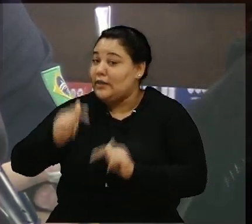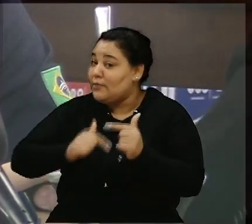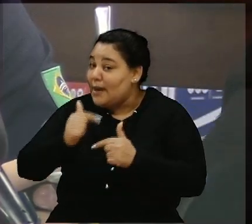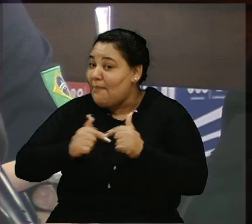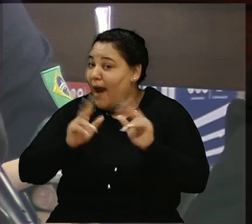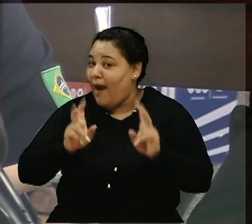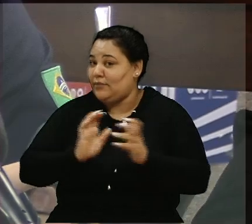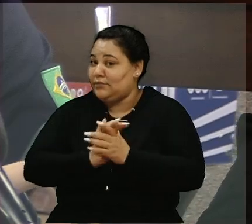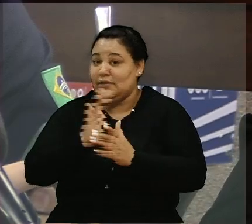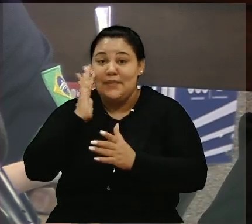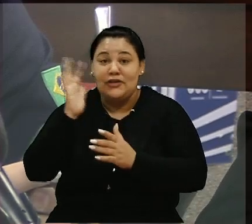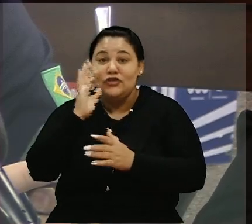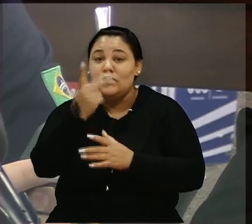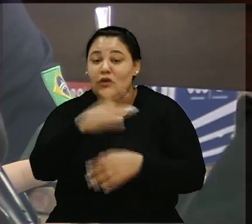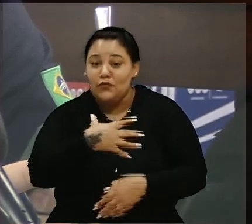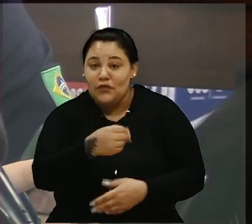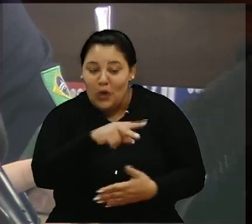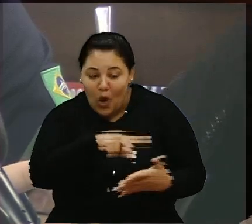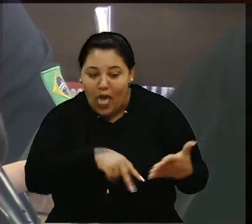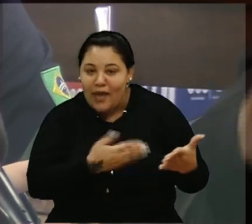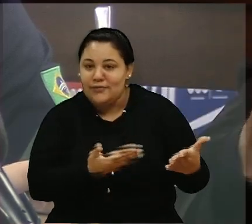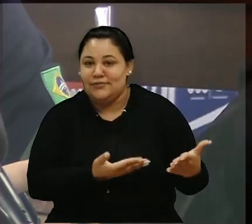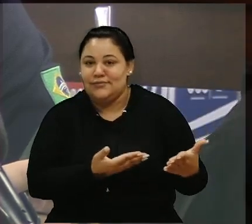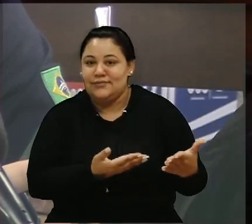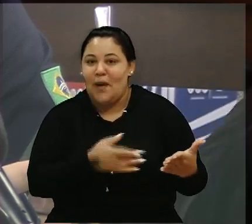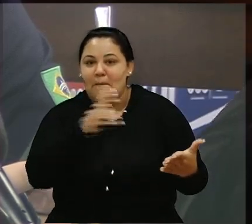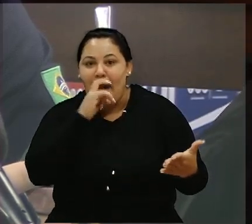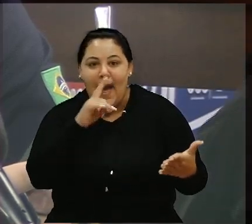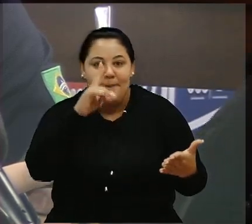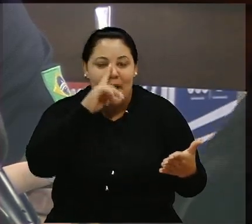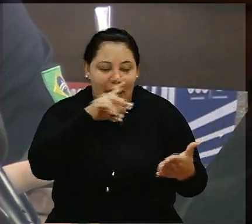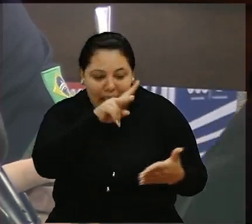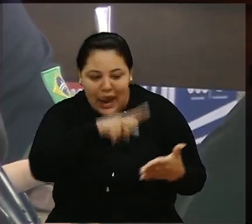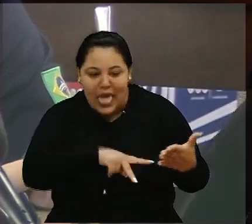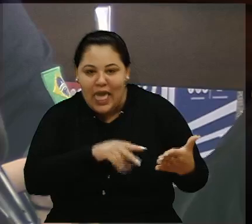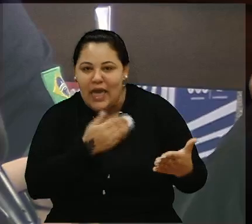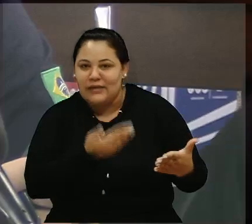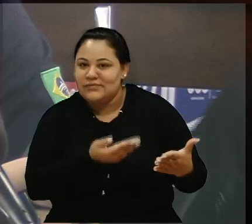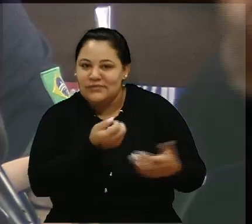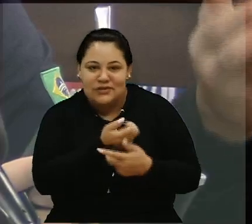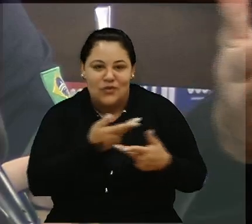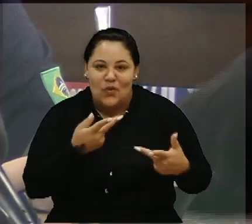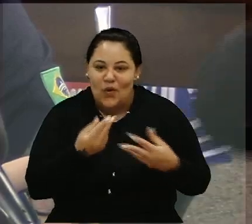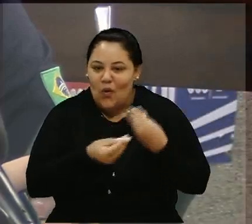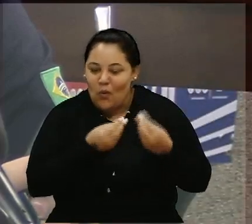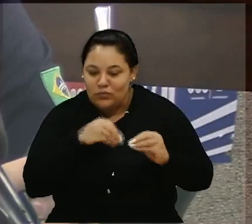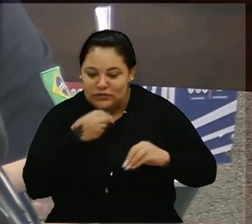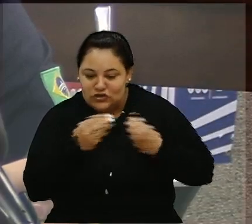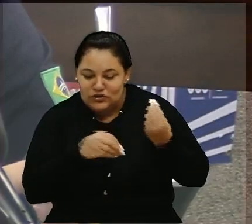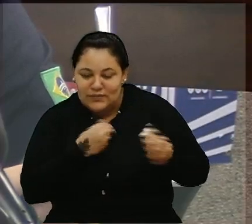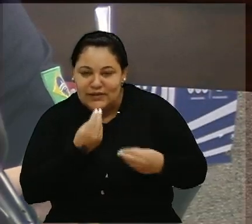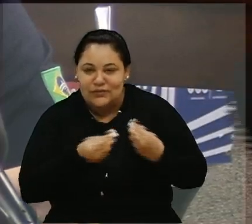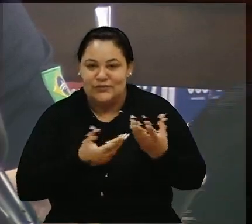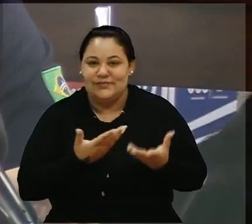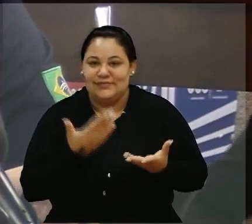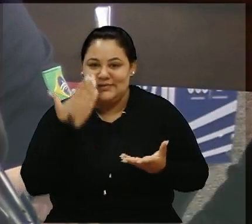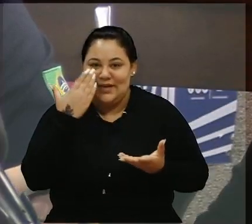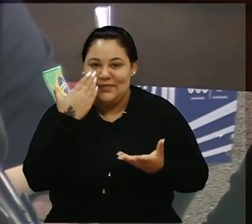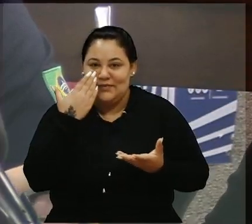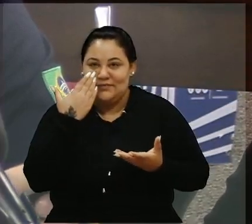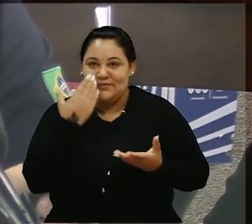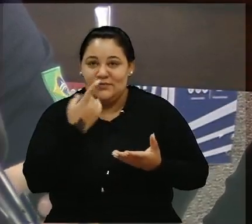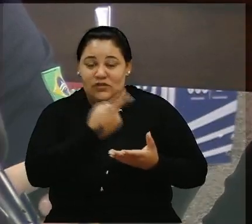seu filho lendo isso. Imagina o seu pai, a sua mãe, o quão abaladas que elas ficam. Está aqui o nosso